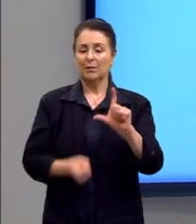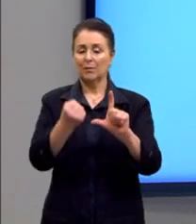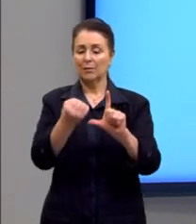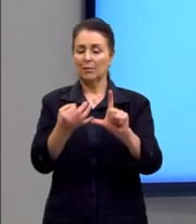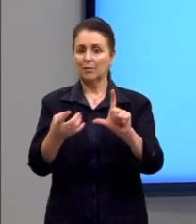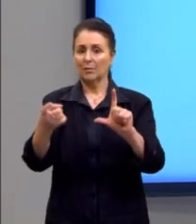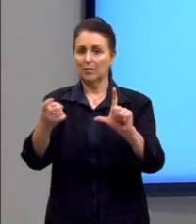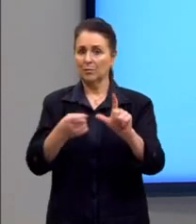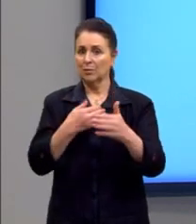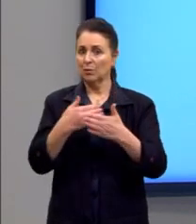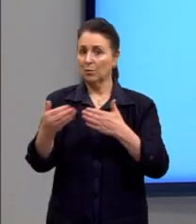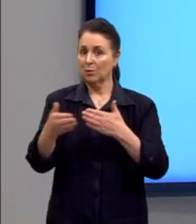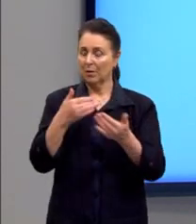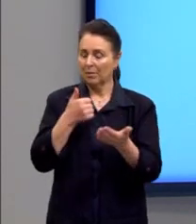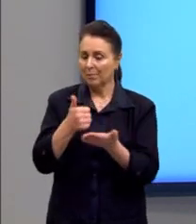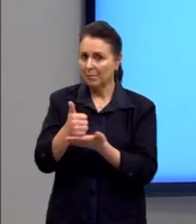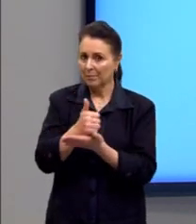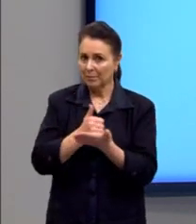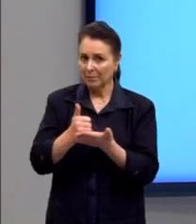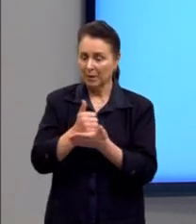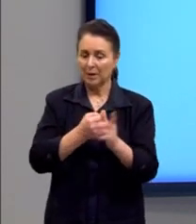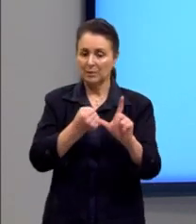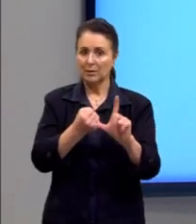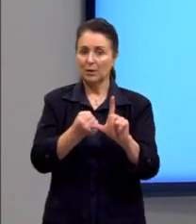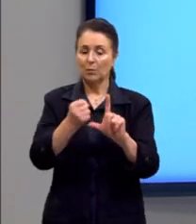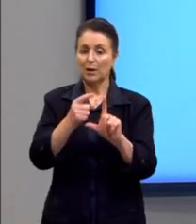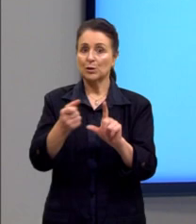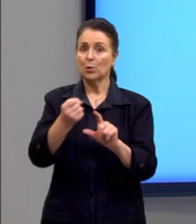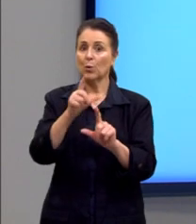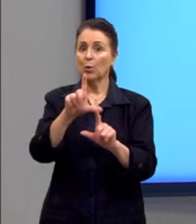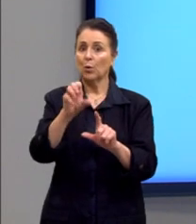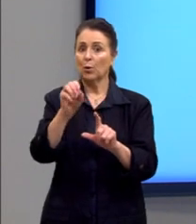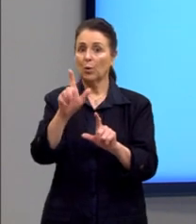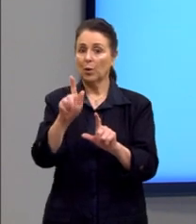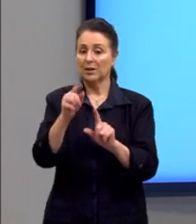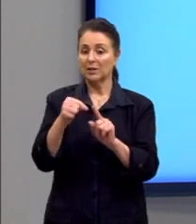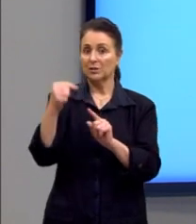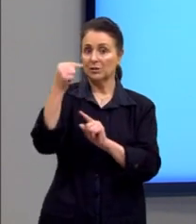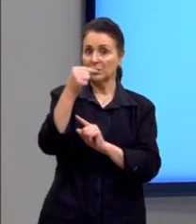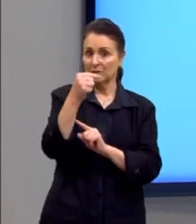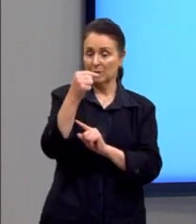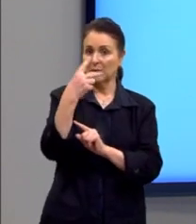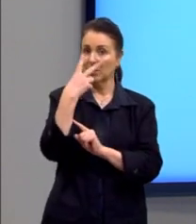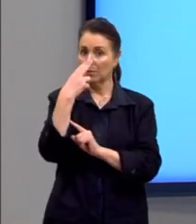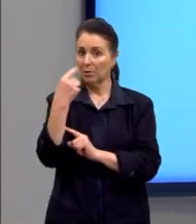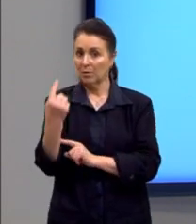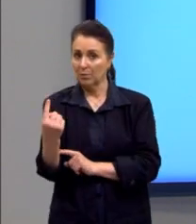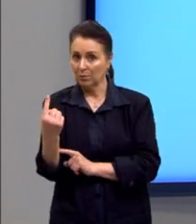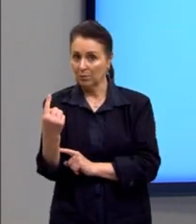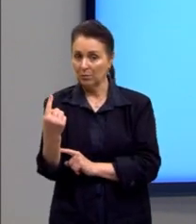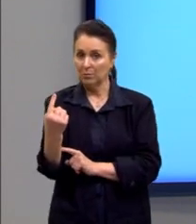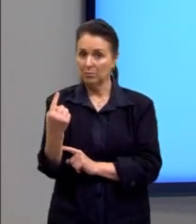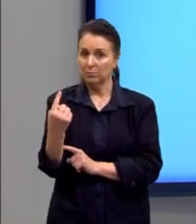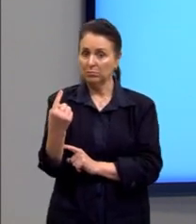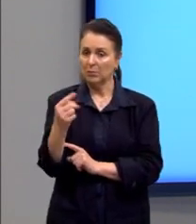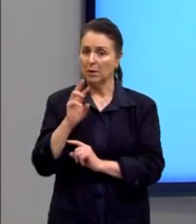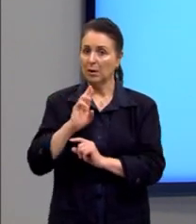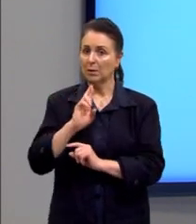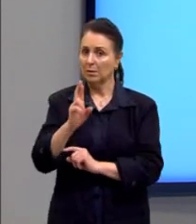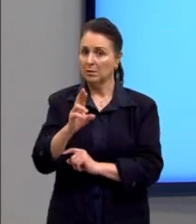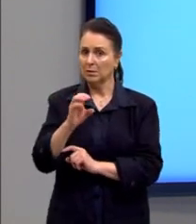logaritmo de qualquer base cujo logaritimando seja igual a 1 o resultado será igual a zero